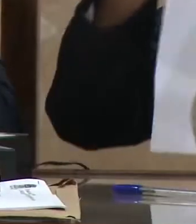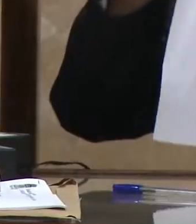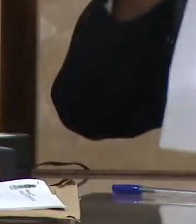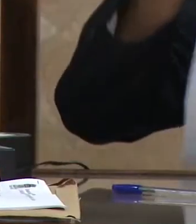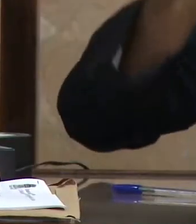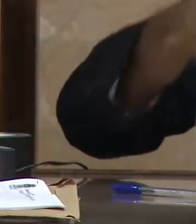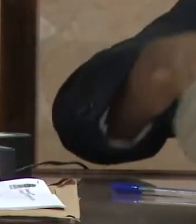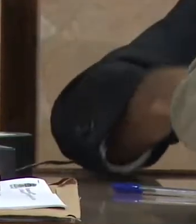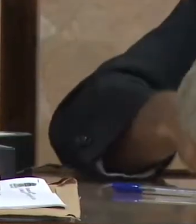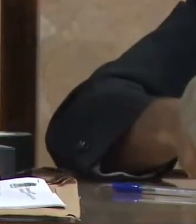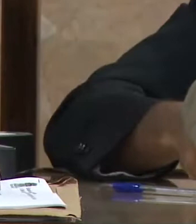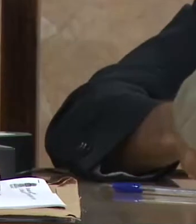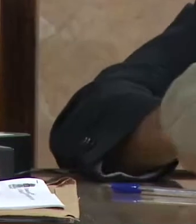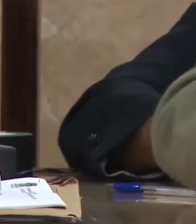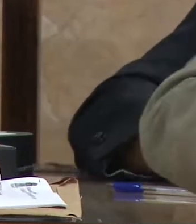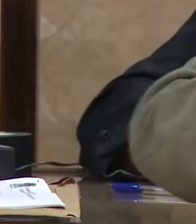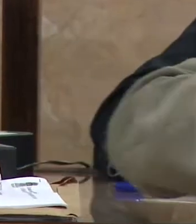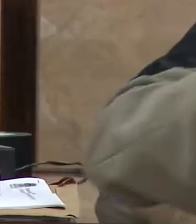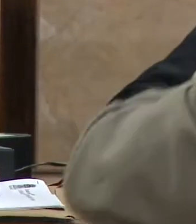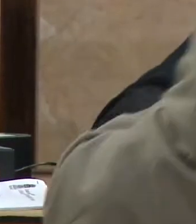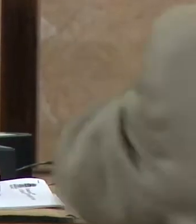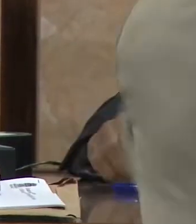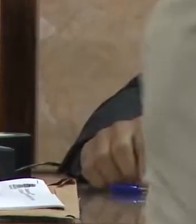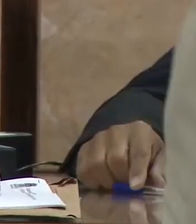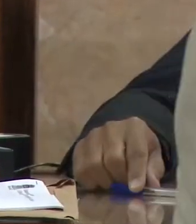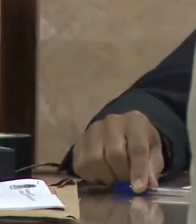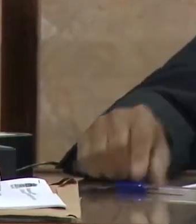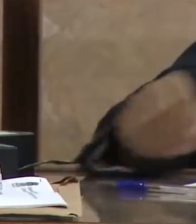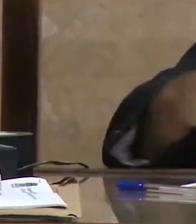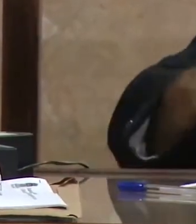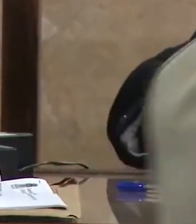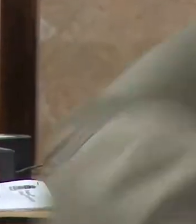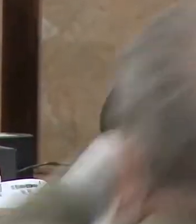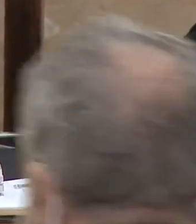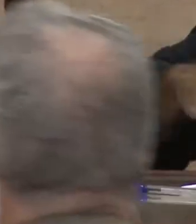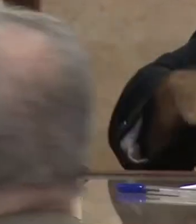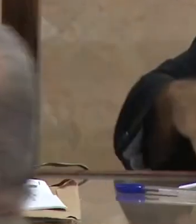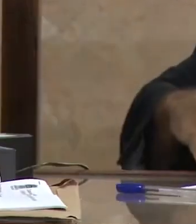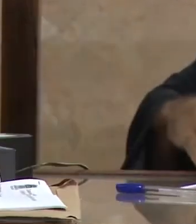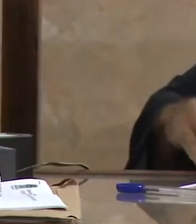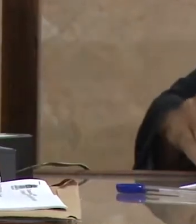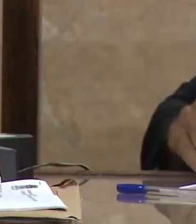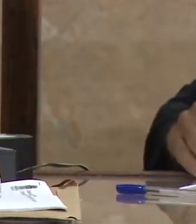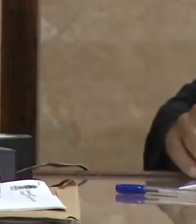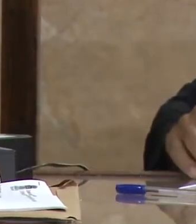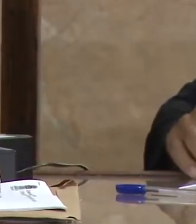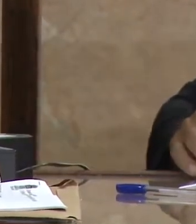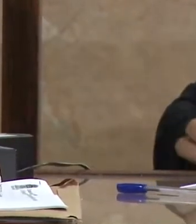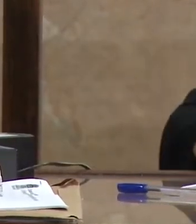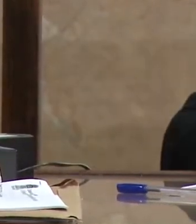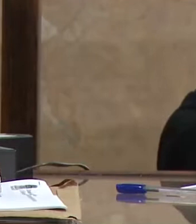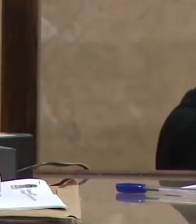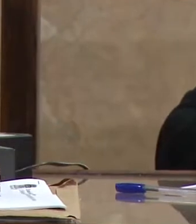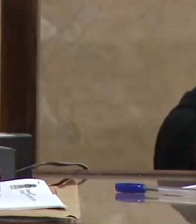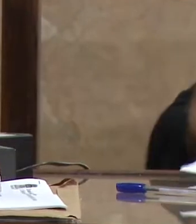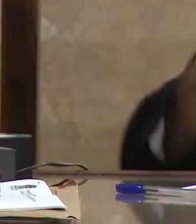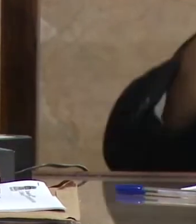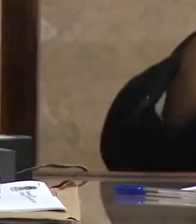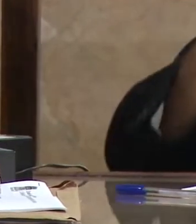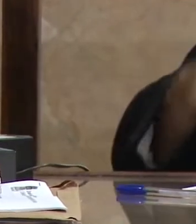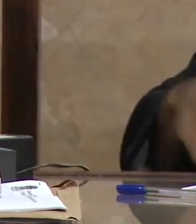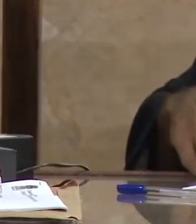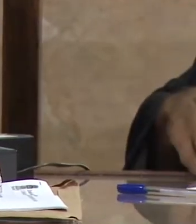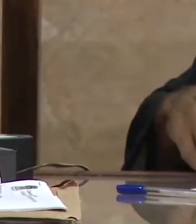Indicação 011/2021, do excelentíssimo senhor vereador Cláudio Oliveira Tomás, solicitando ao senhor prefeito que